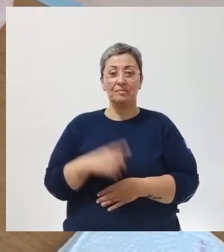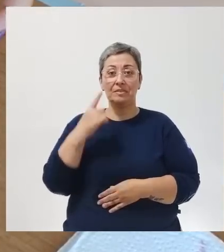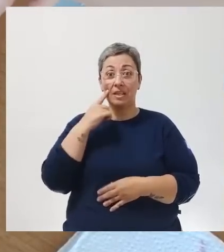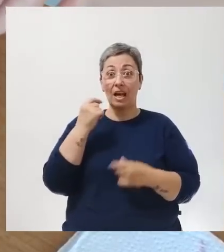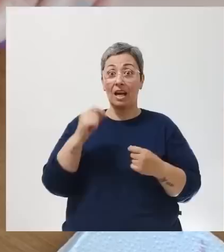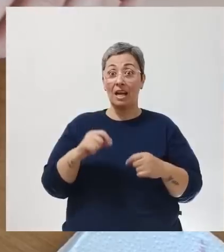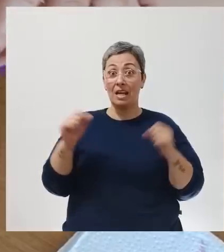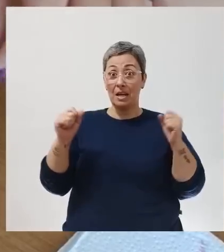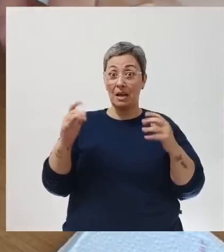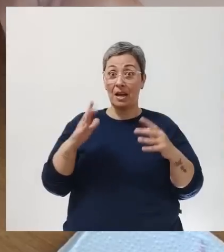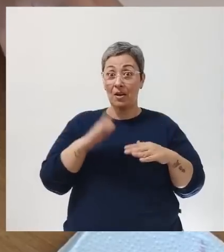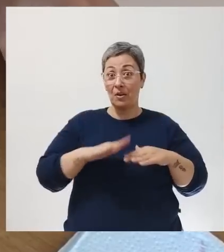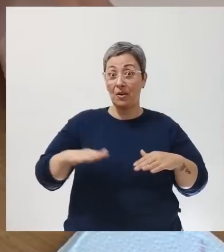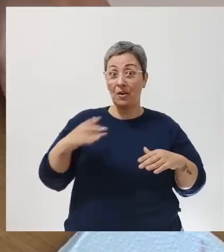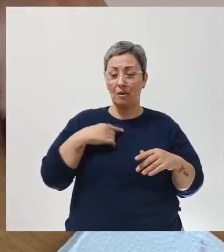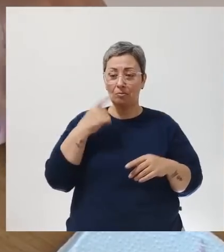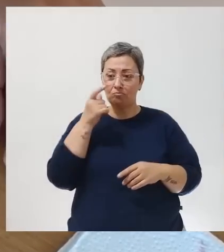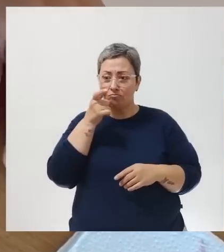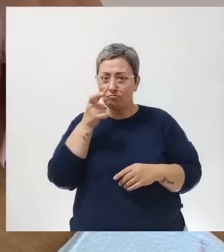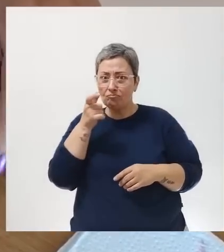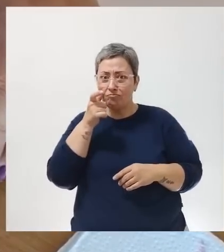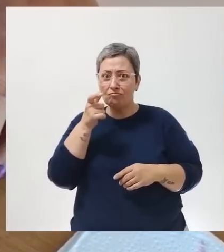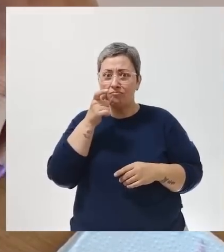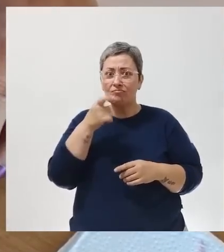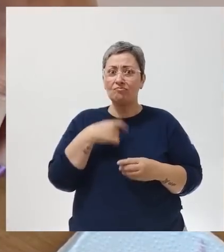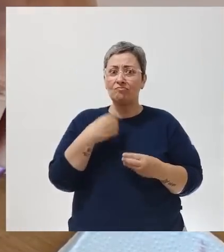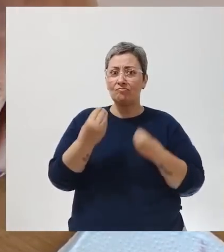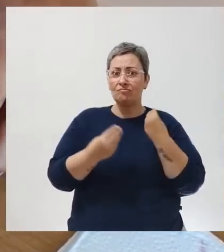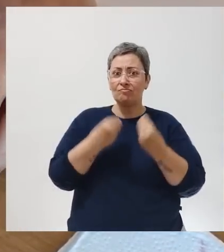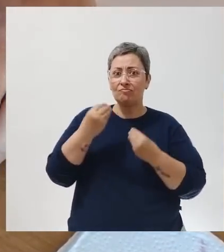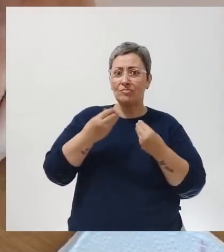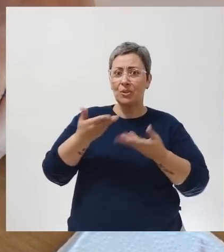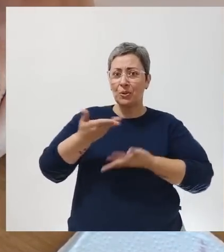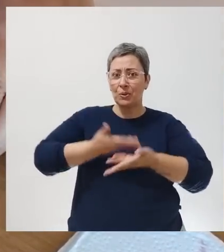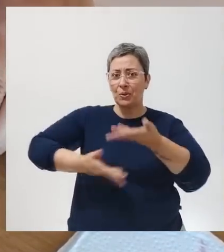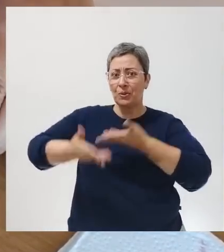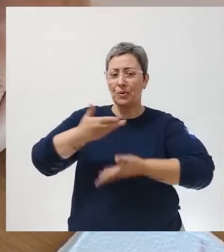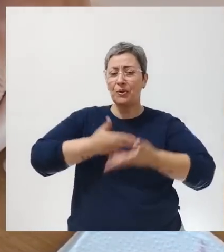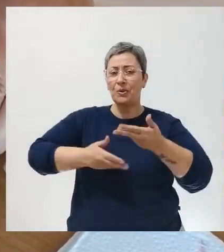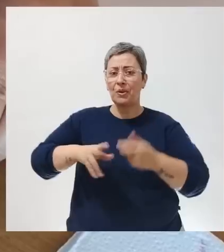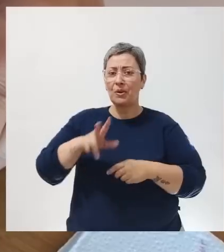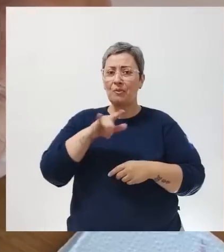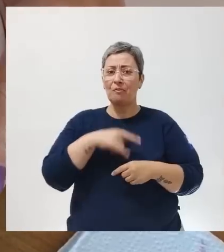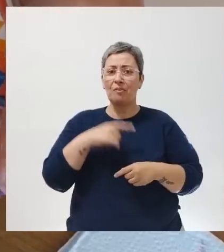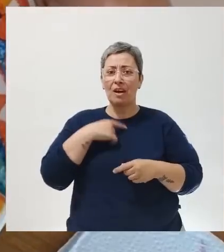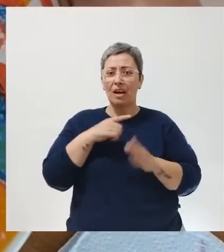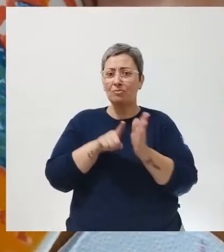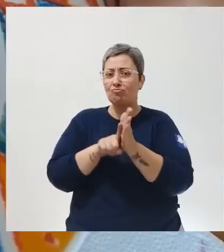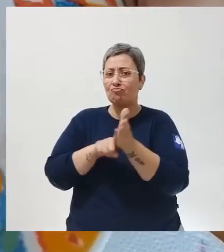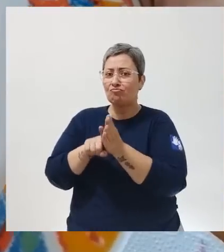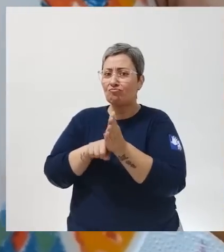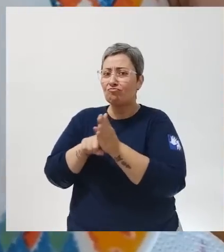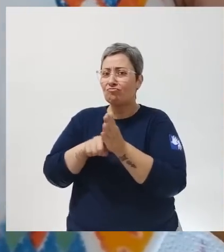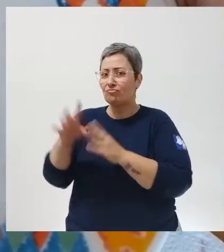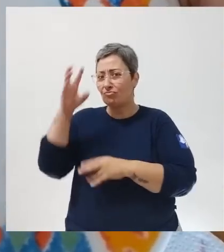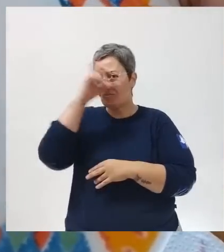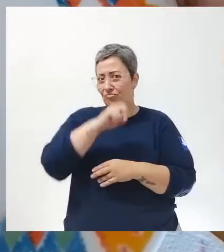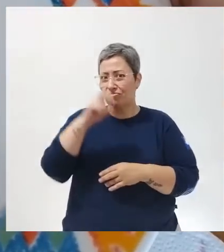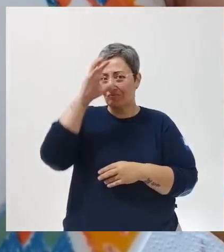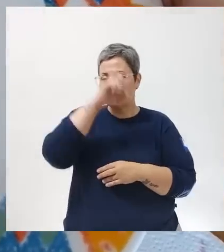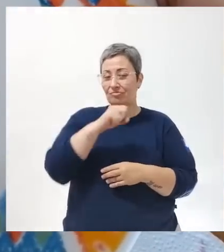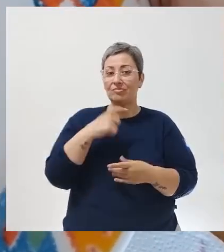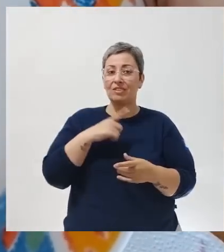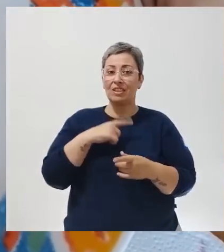E assim, a criança observando, interagindo, ela vai investigando e